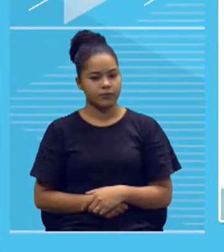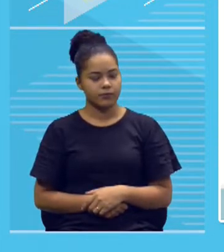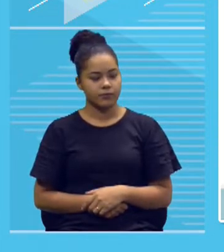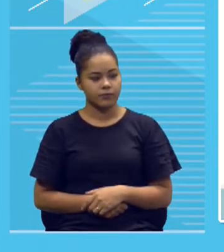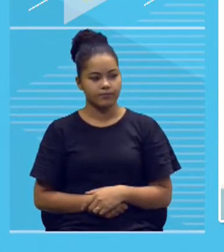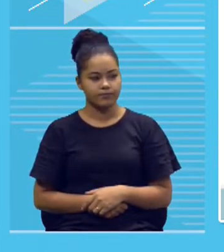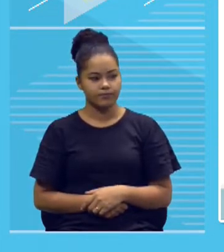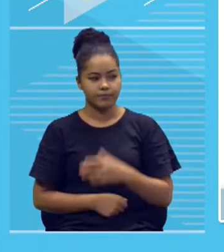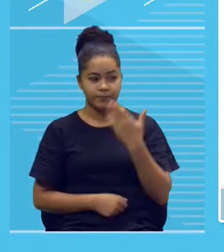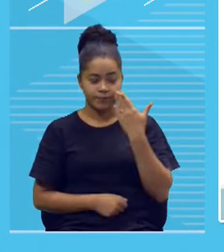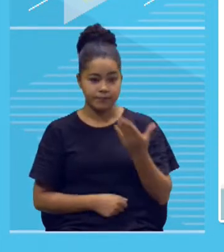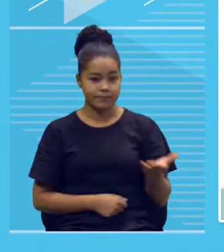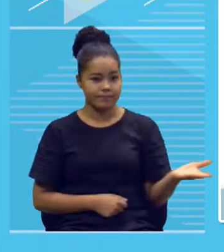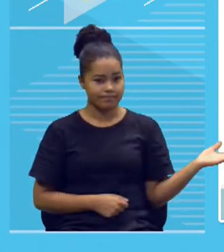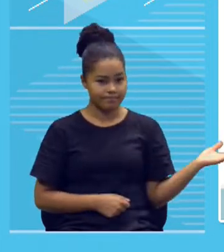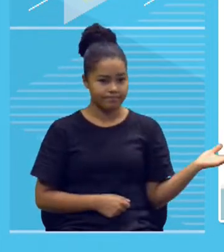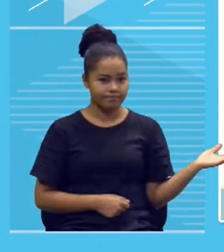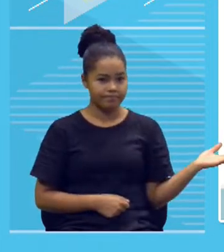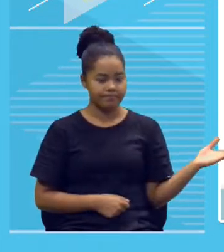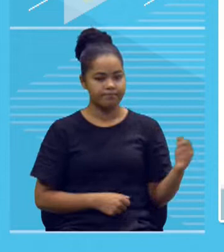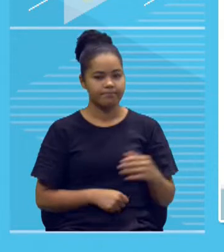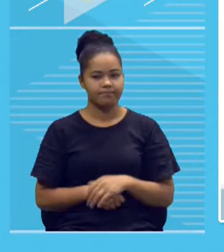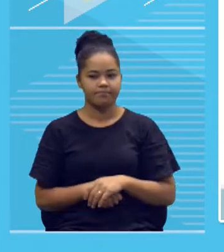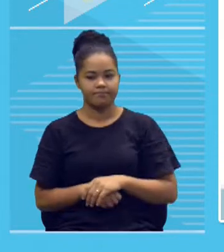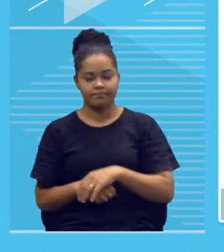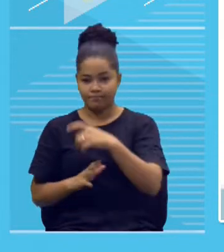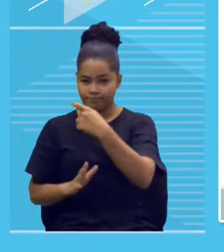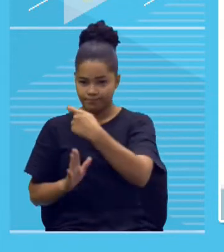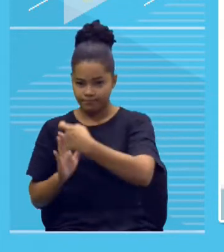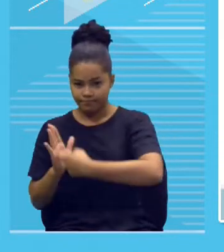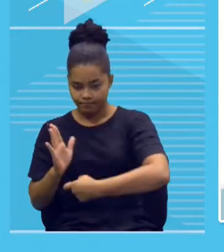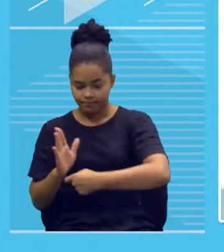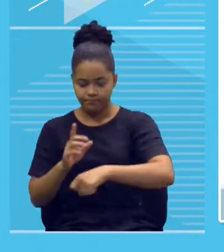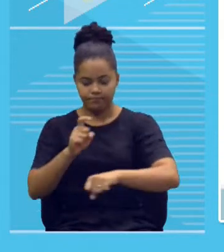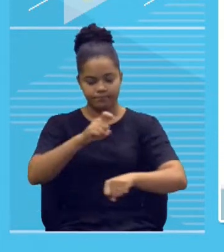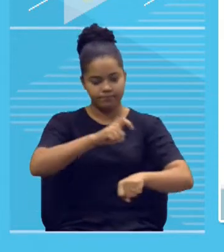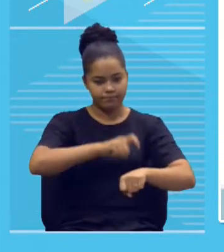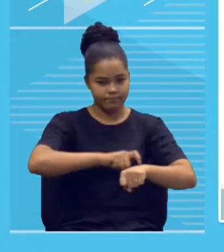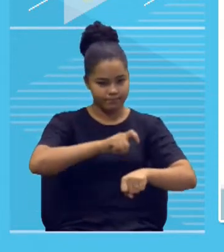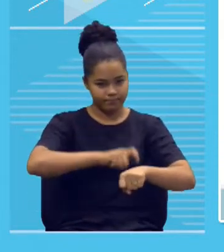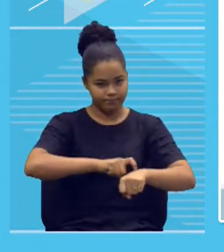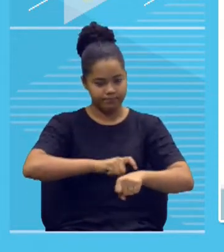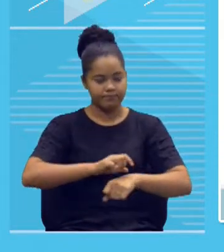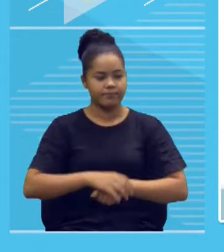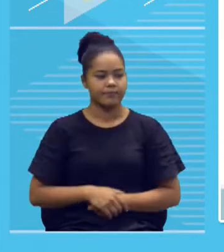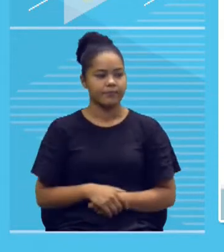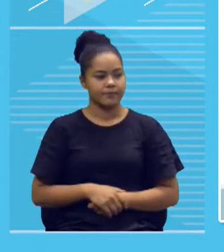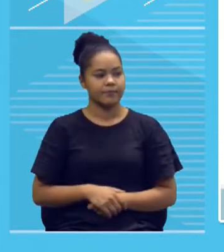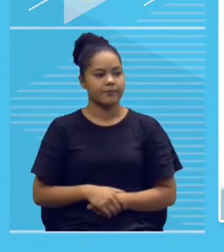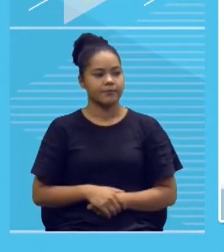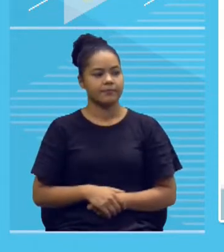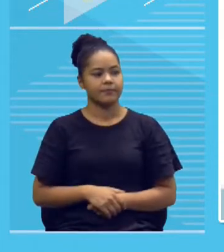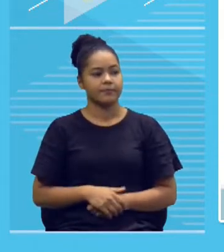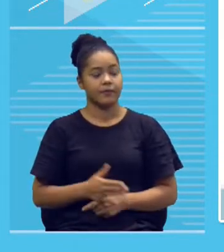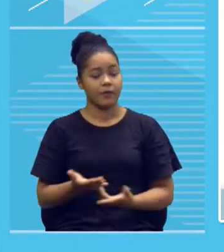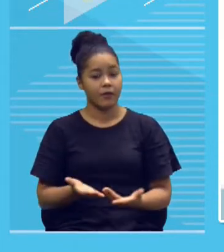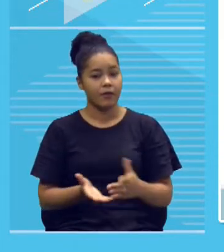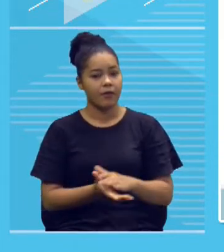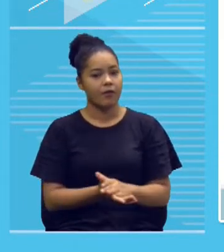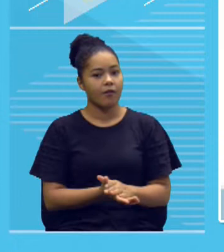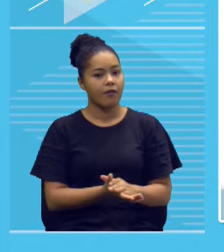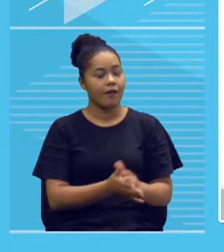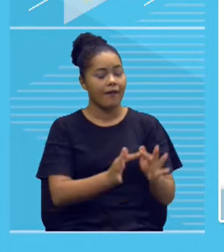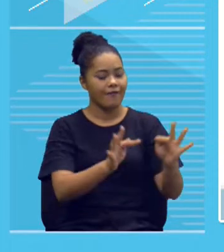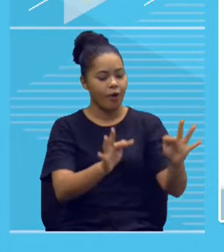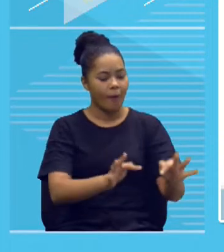a taxa e tempo antes de você realizar qualquer tipo de conta vou repetir antes você realizar qualquer